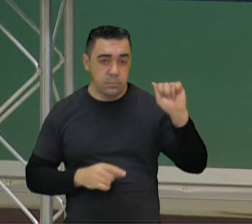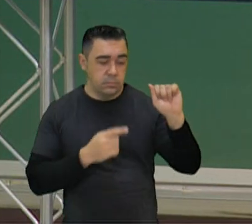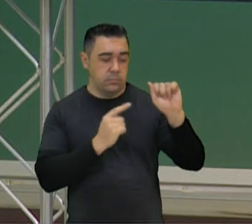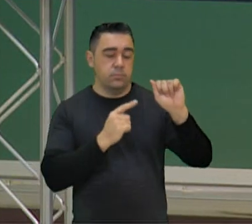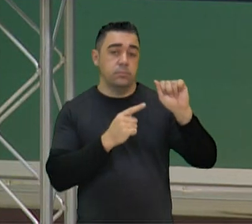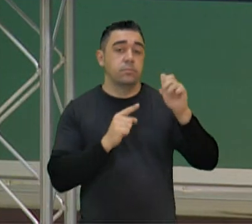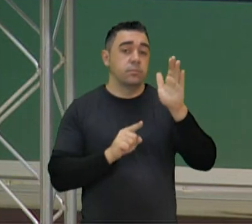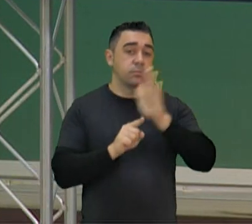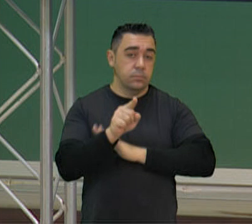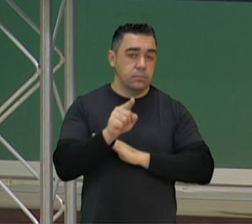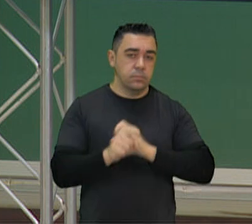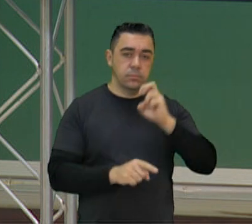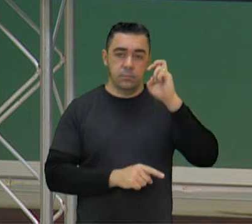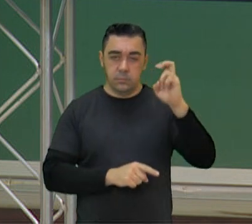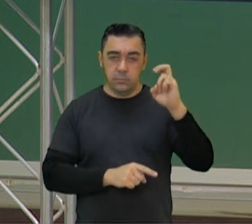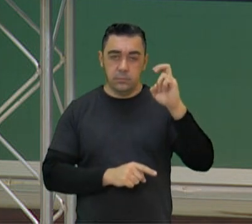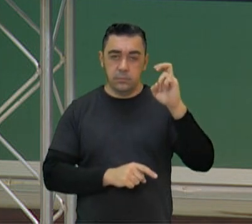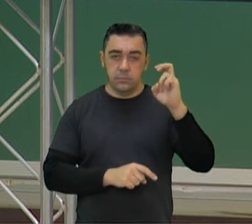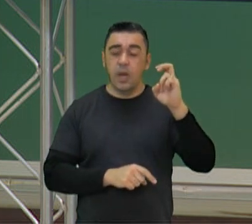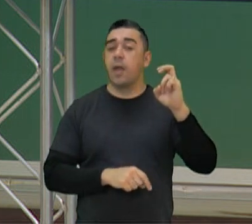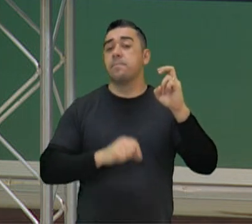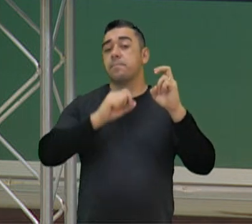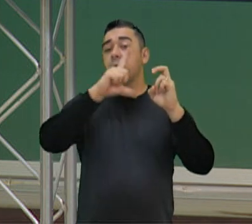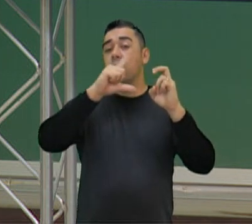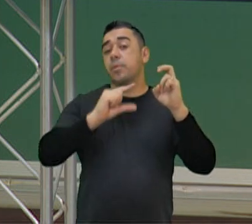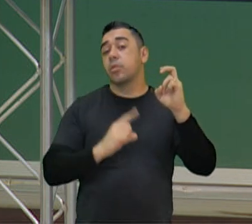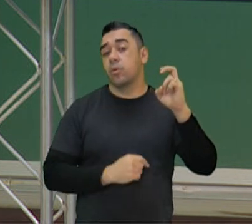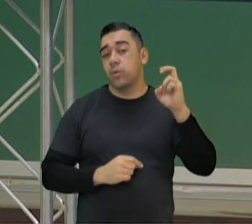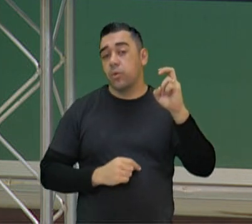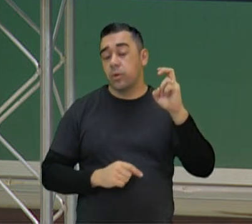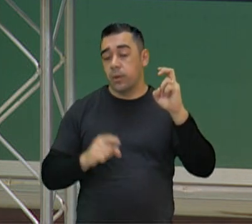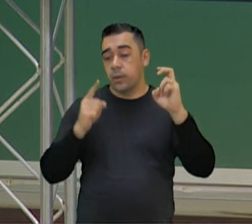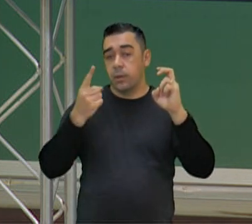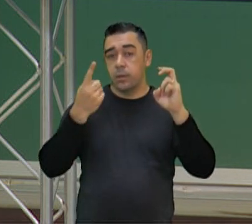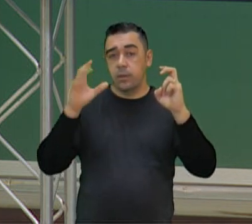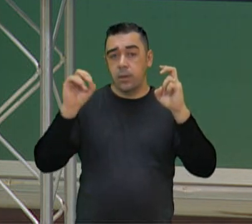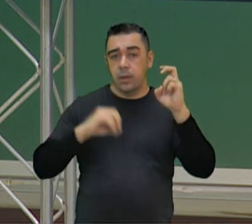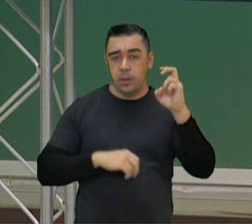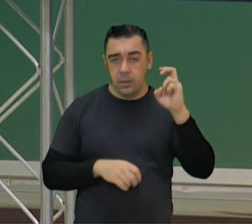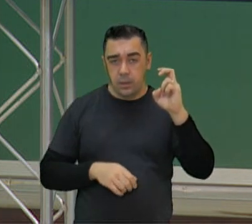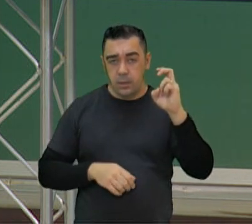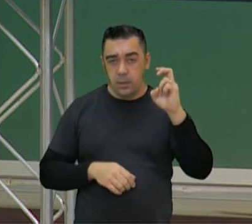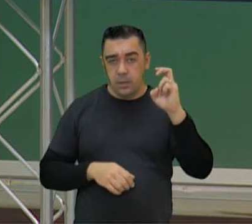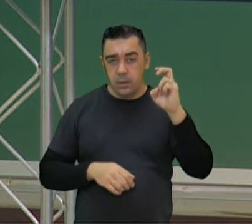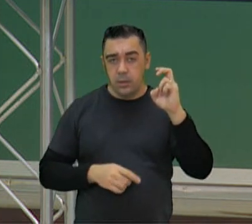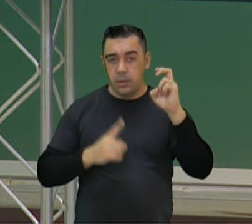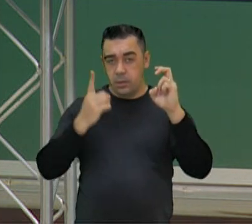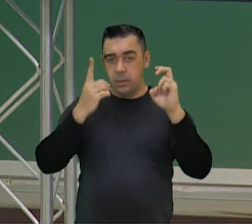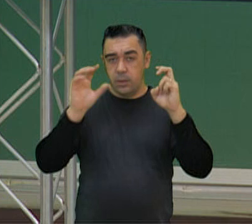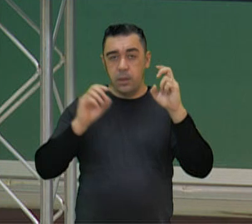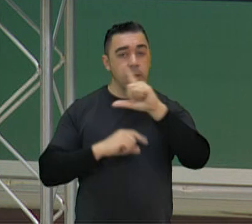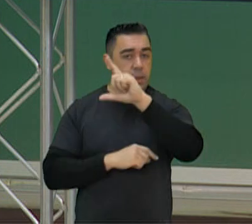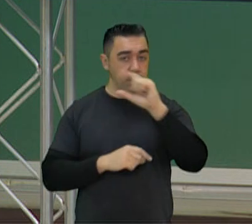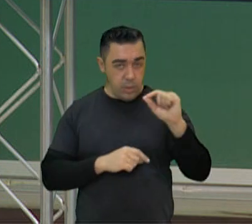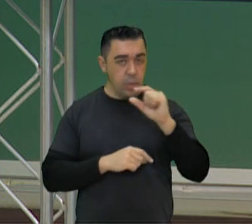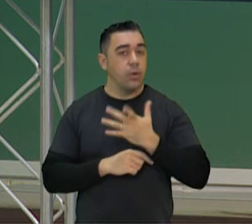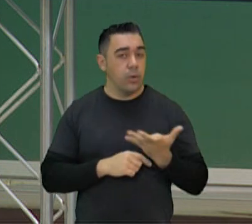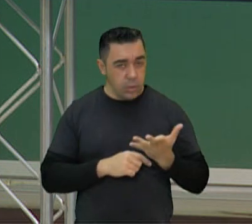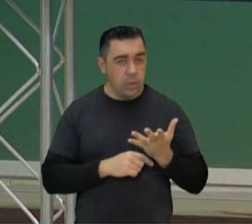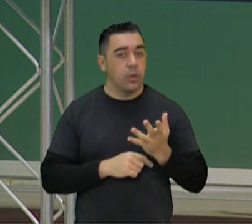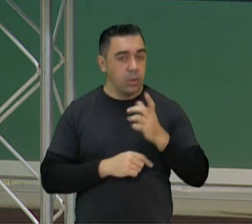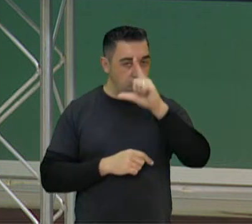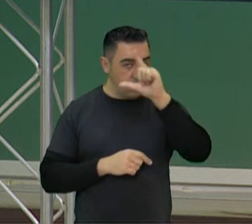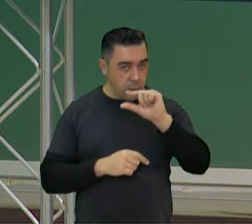está perguntando se o número 5 ele é maior ou ele é menor do que 10.